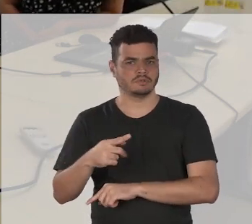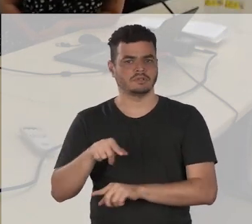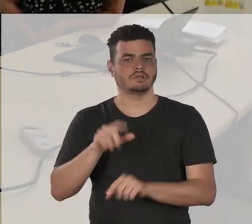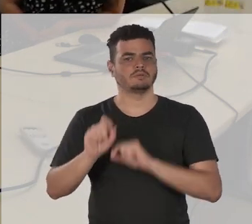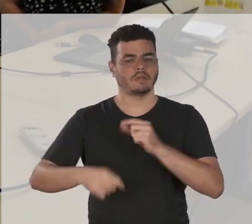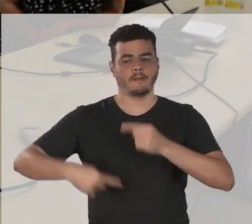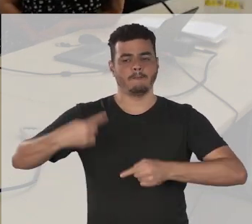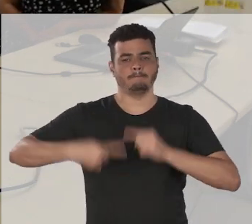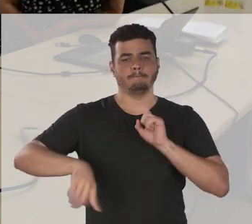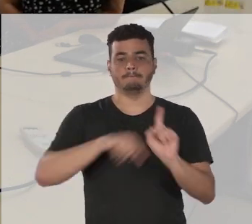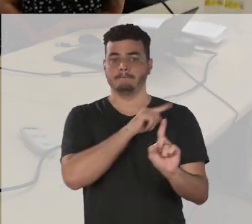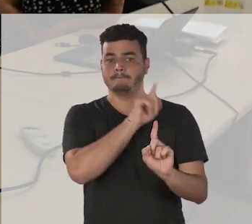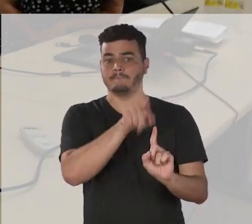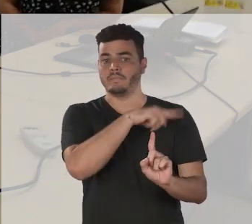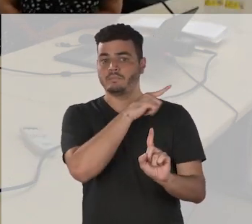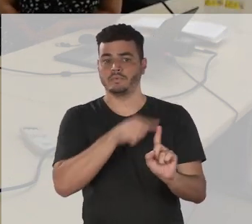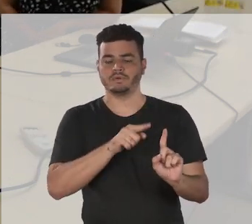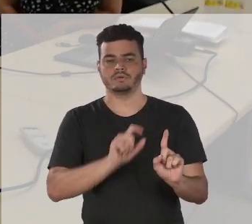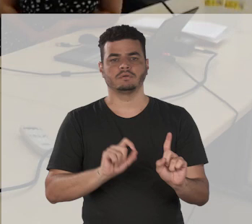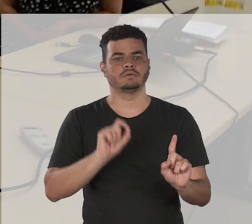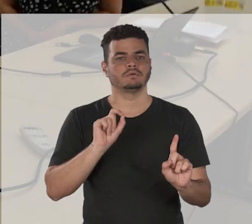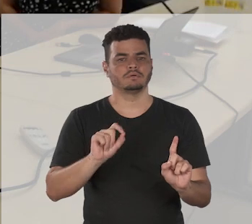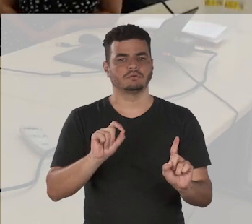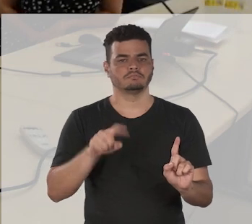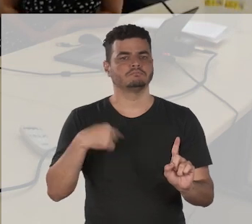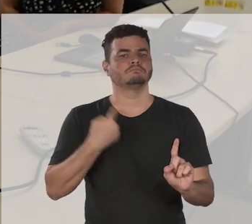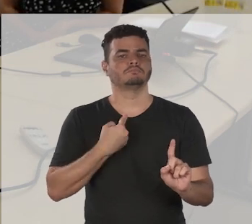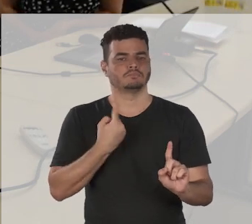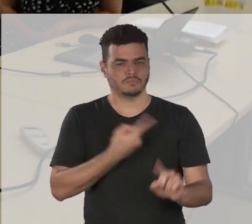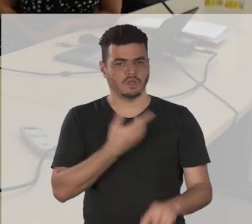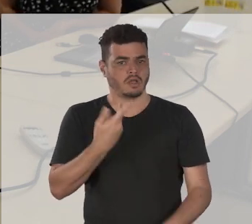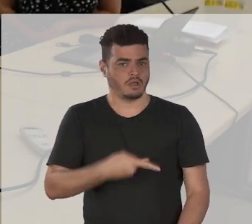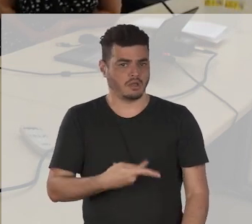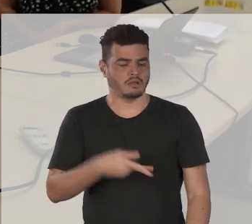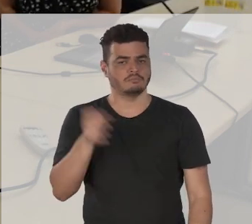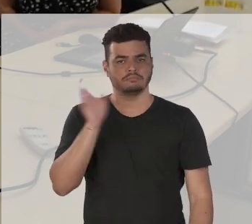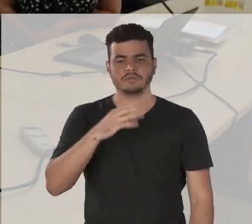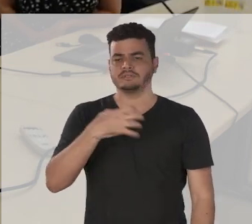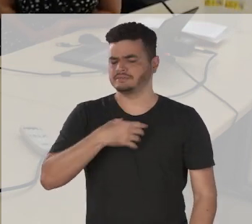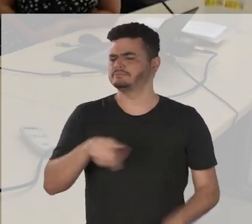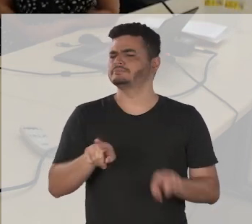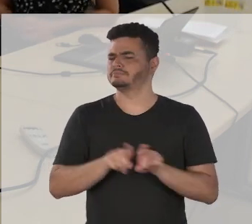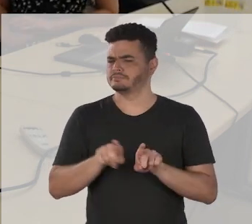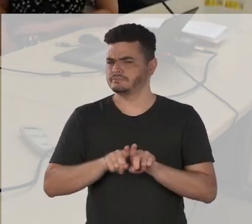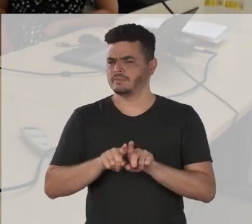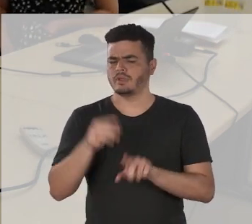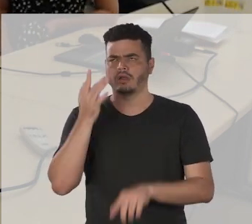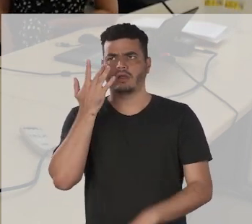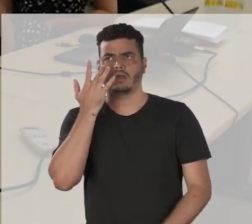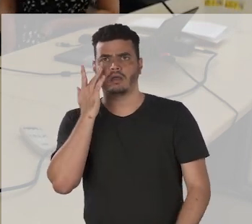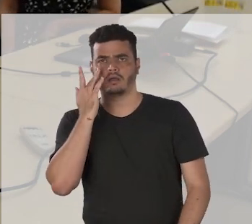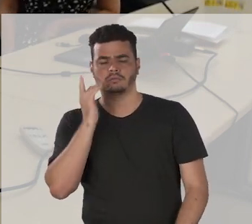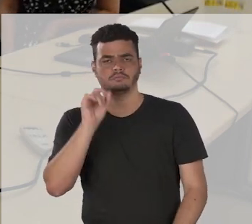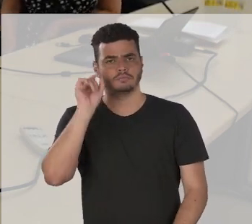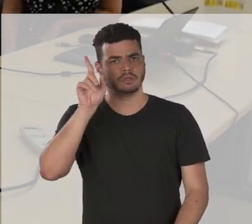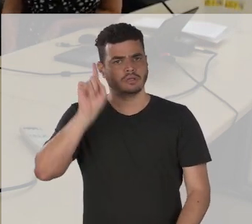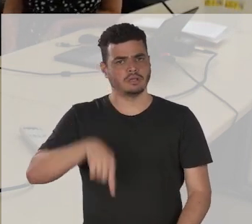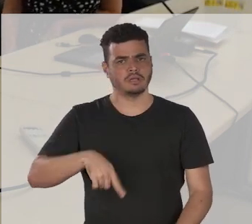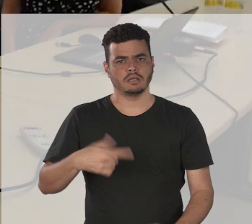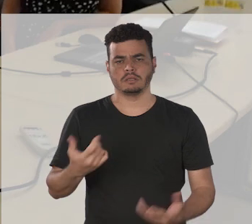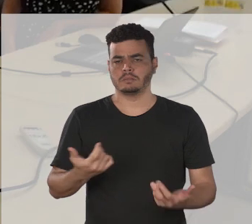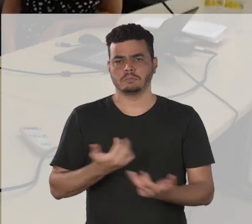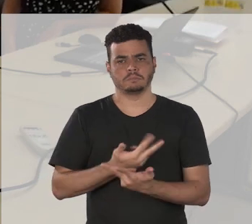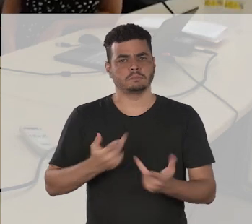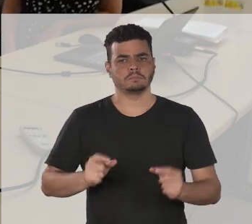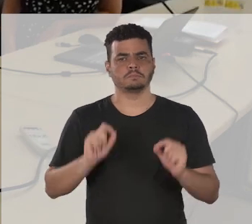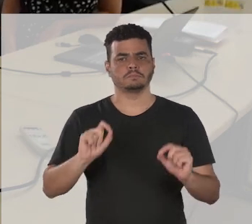Então, essa política de cancelamento, nós também passamos por aqui, né? Acho que talvez é um fenômeno